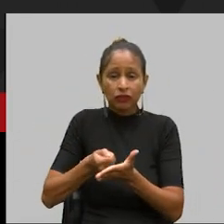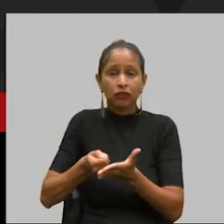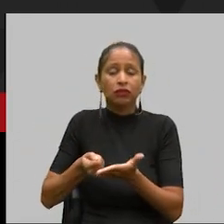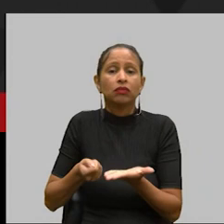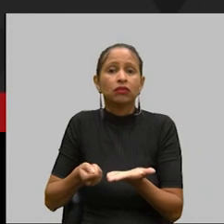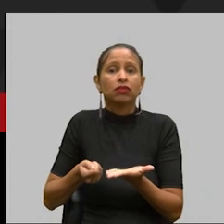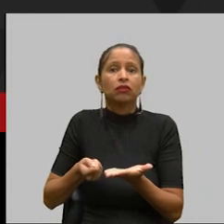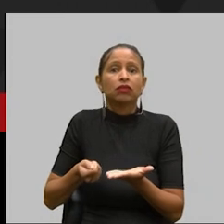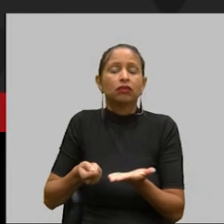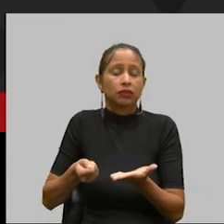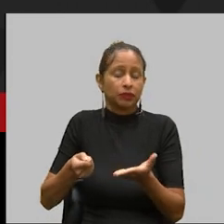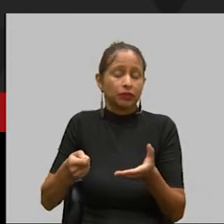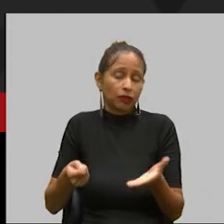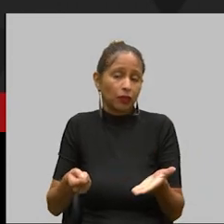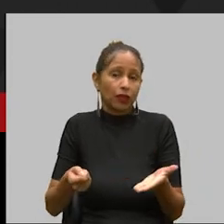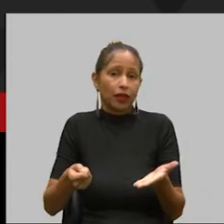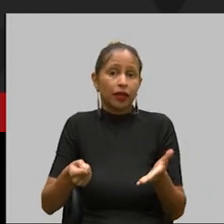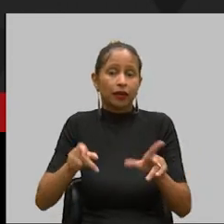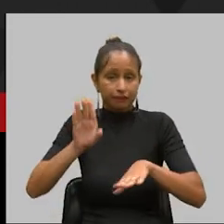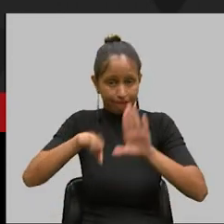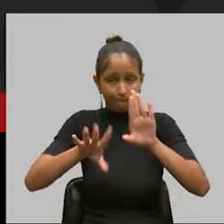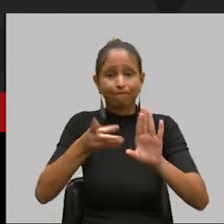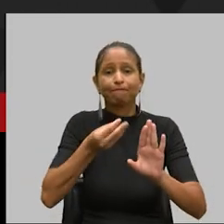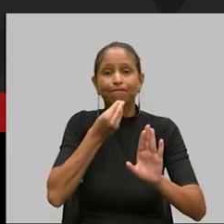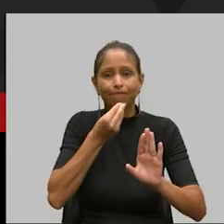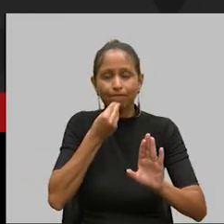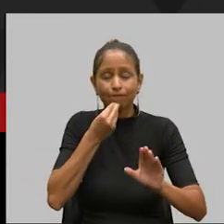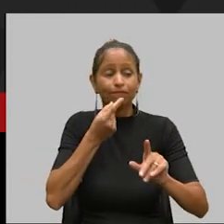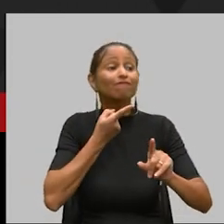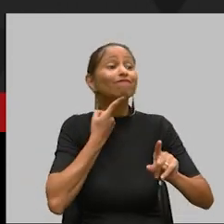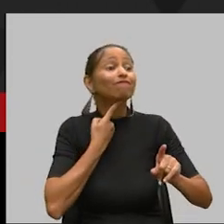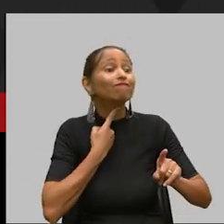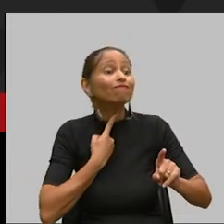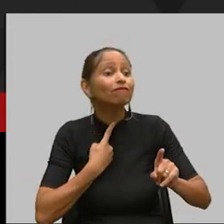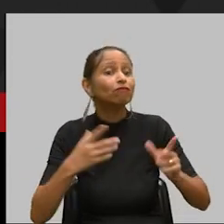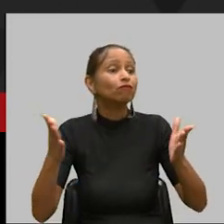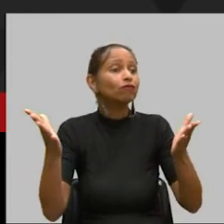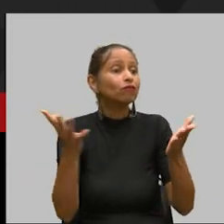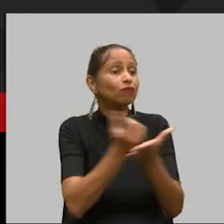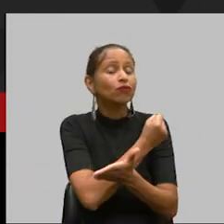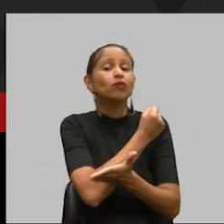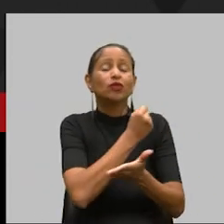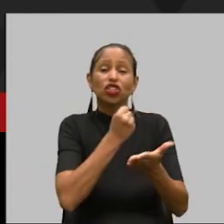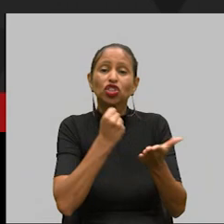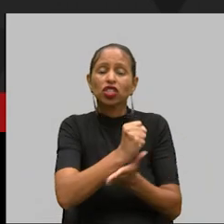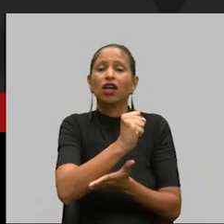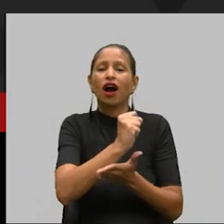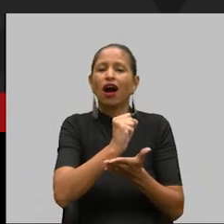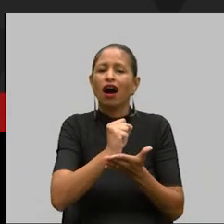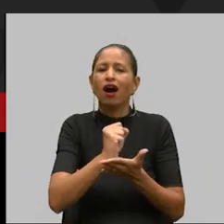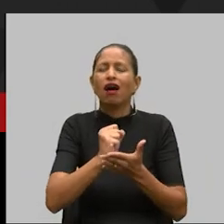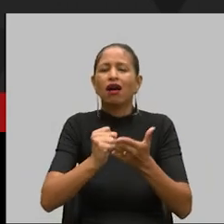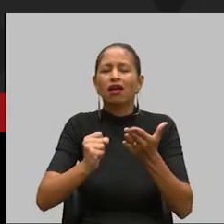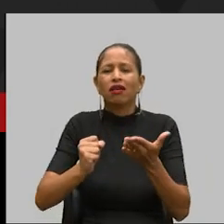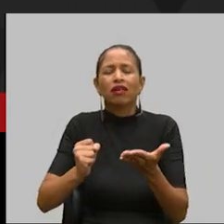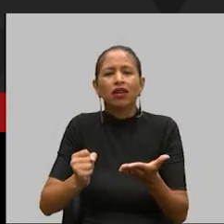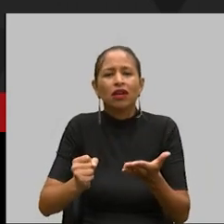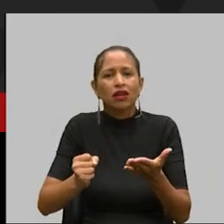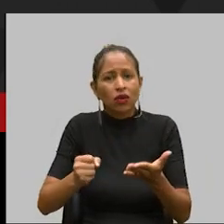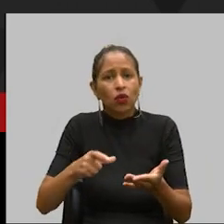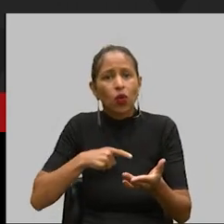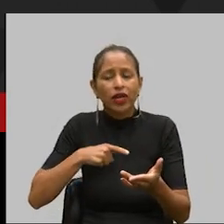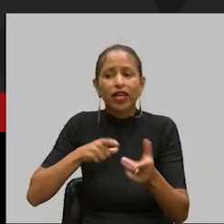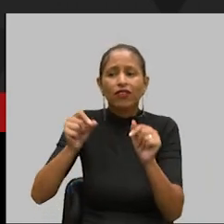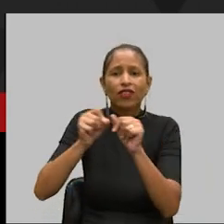campo inclusive desejam e debatem e querem disputar conceitualmente o que que